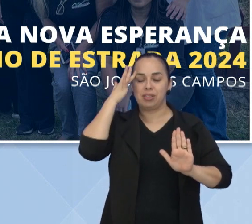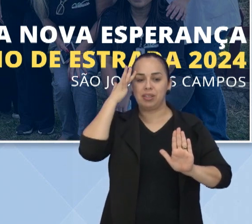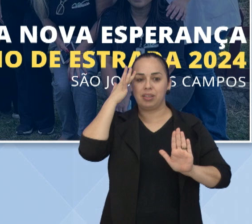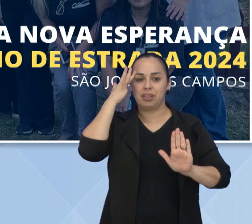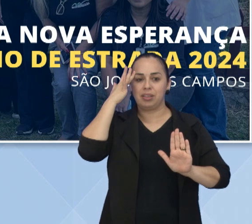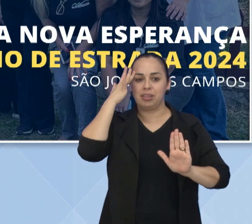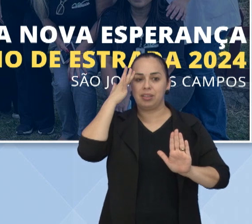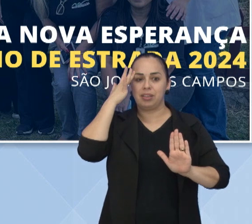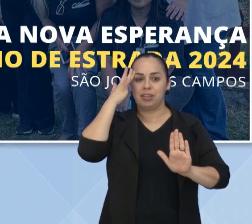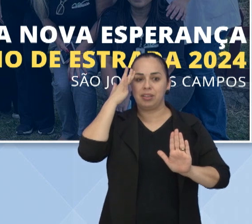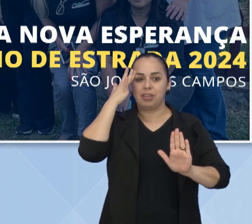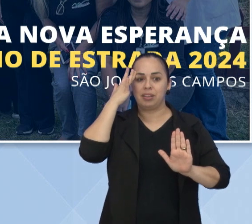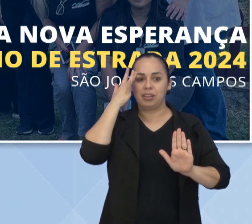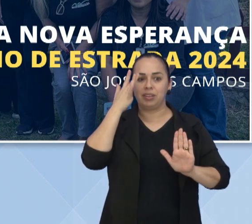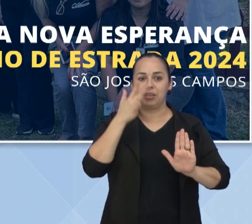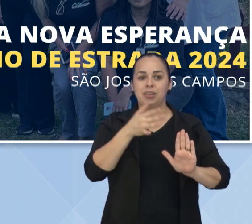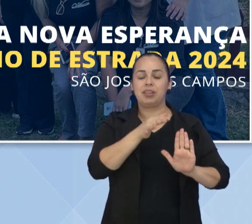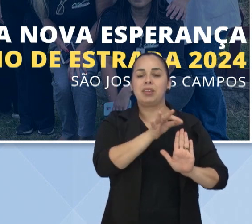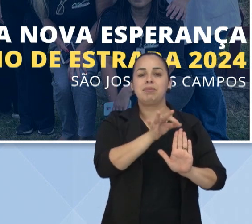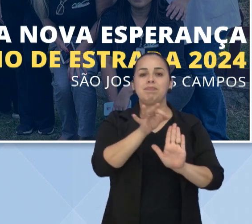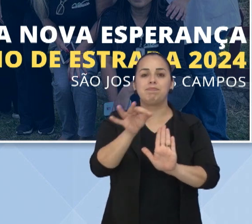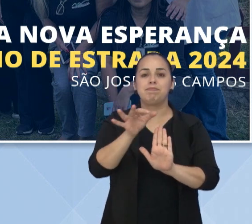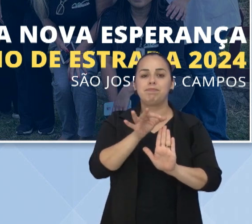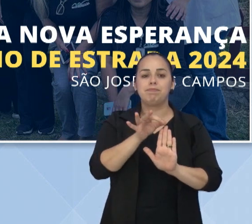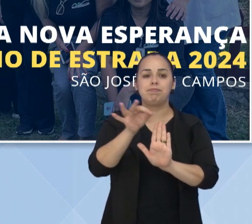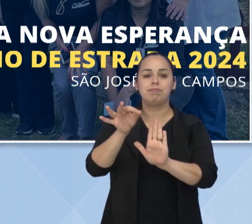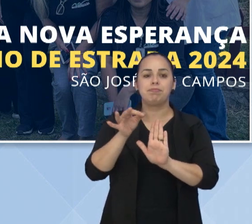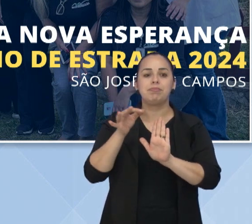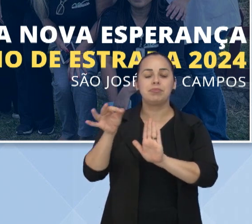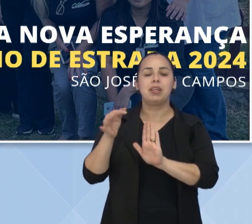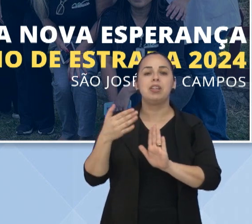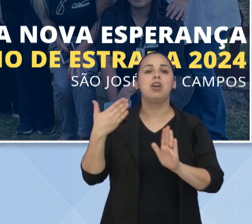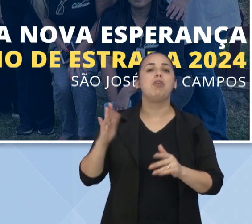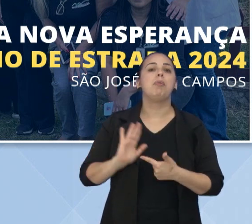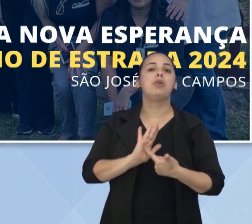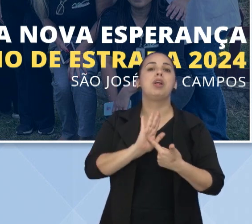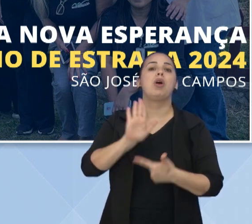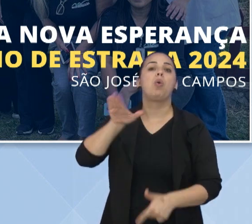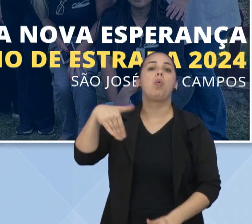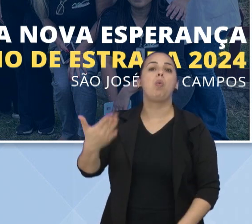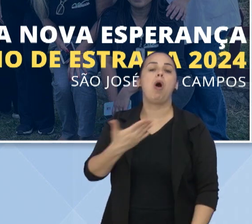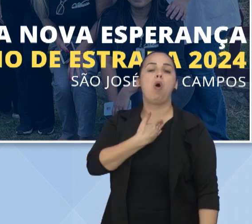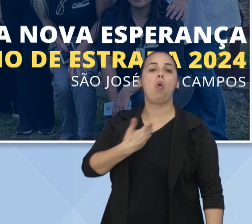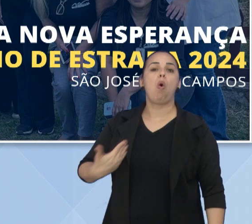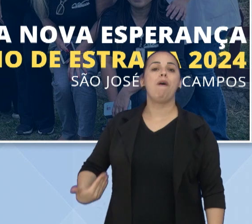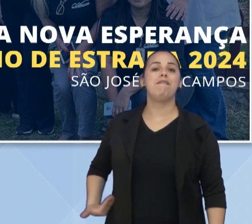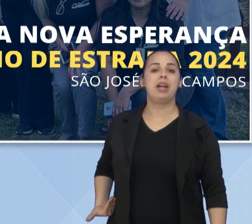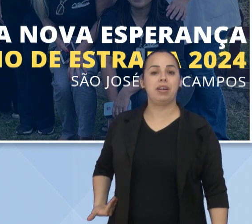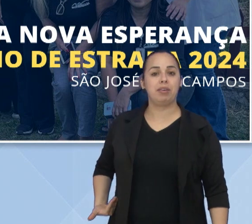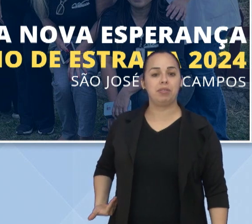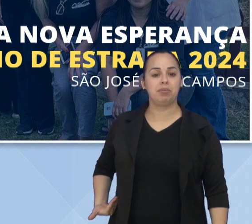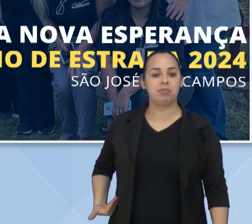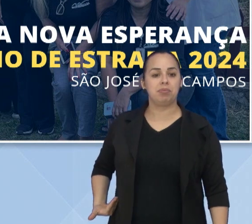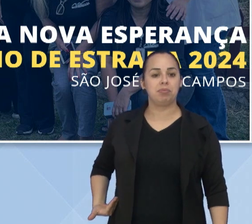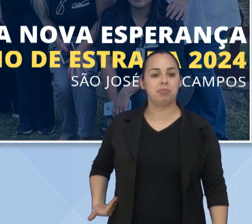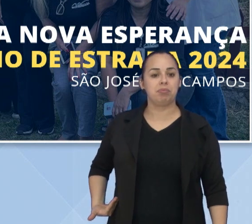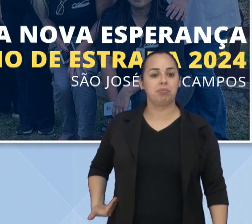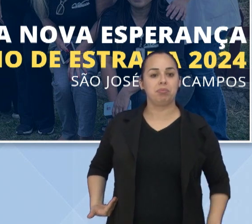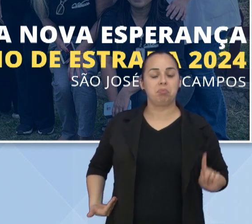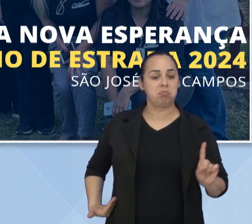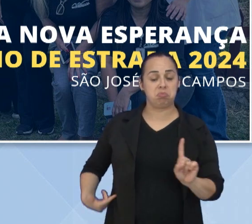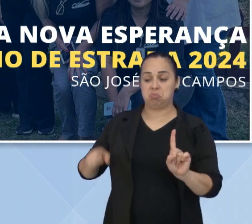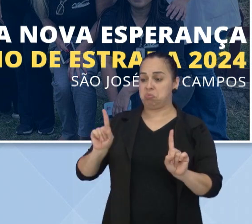colocada nas ruas e nós vamos mostrar de qual governo que está colocando essas pessoas na rua.